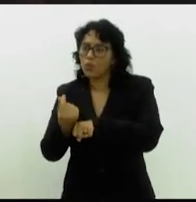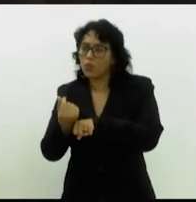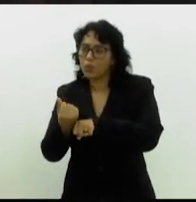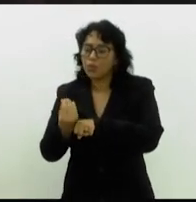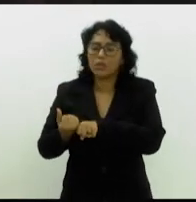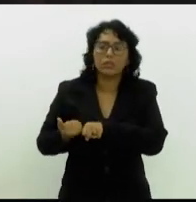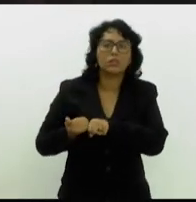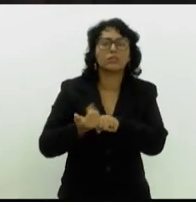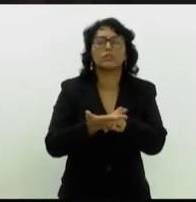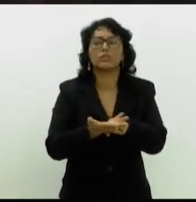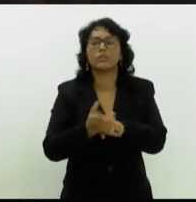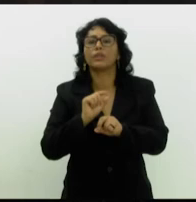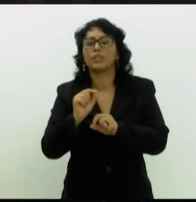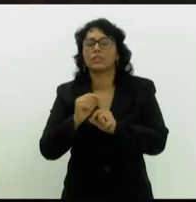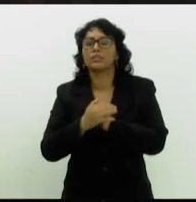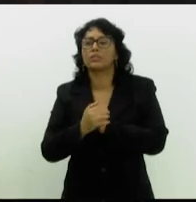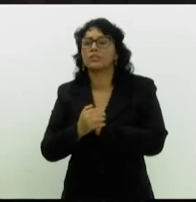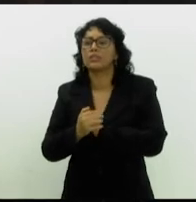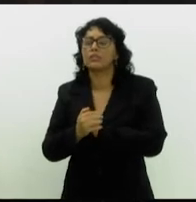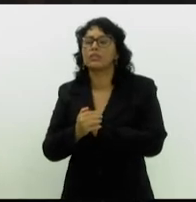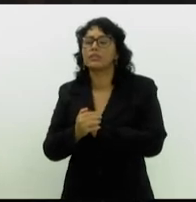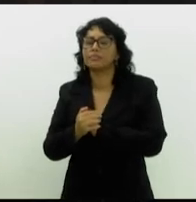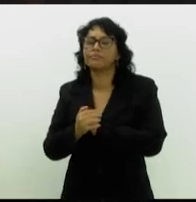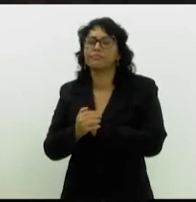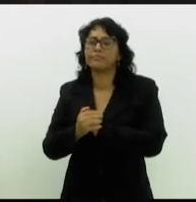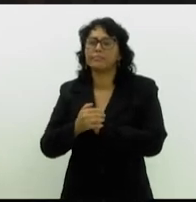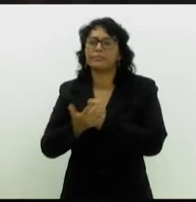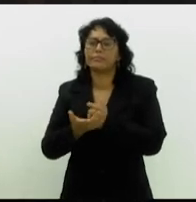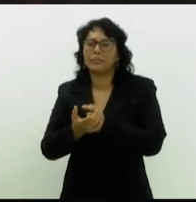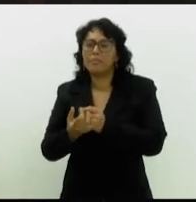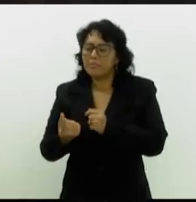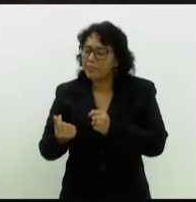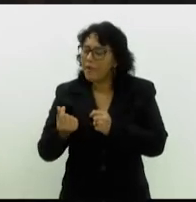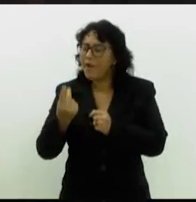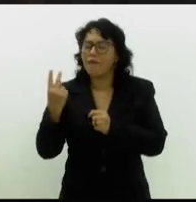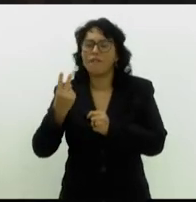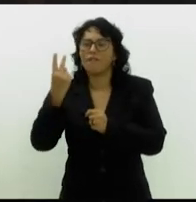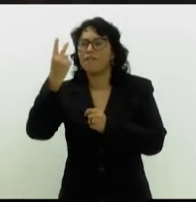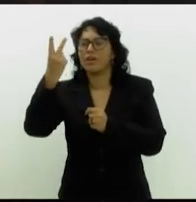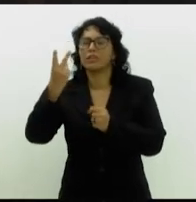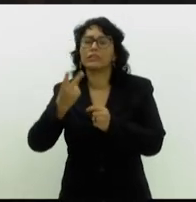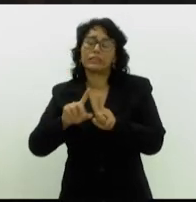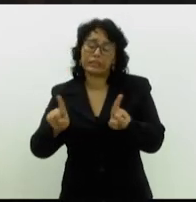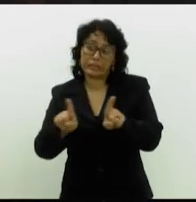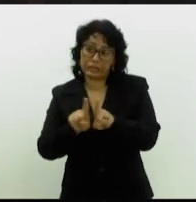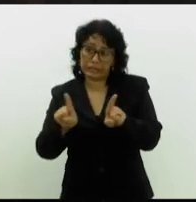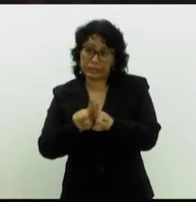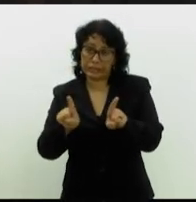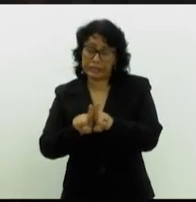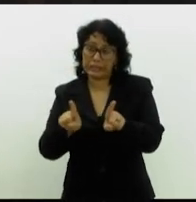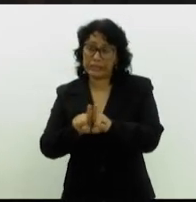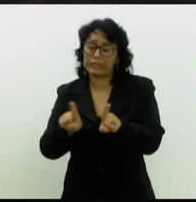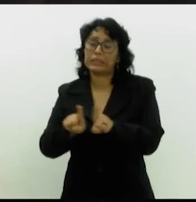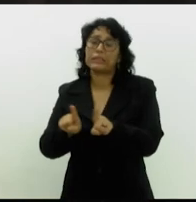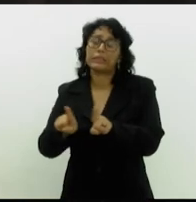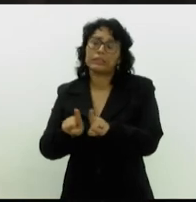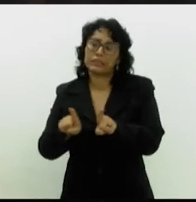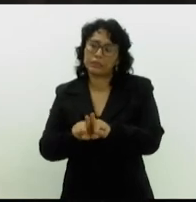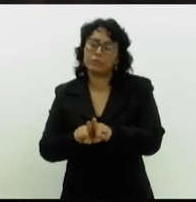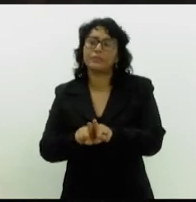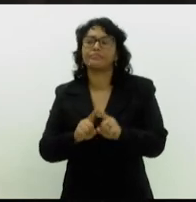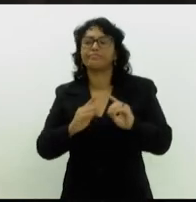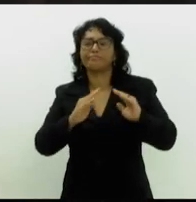aí trata-se de PVA consoante o local de moradia do proprietário da embarcação de